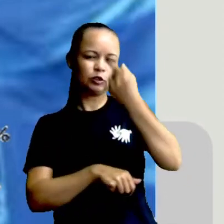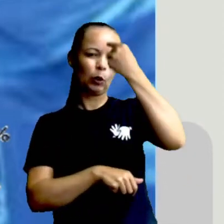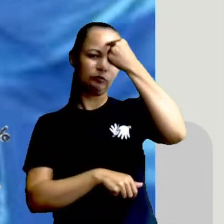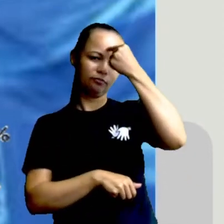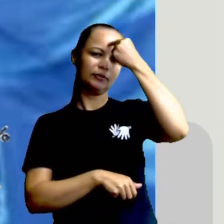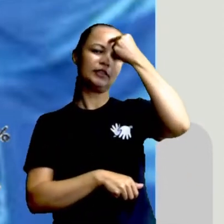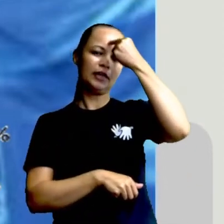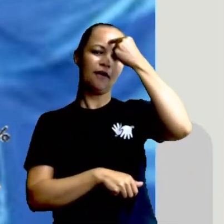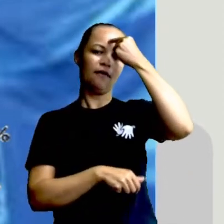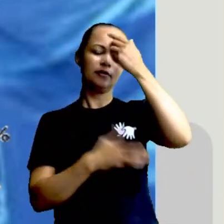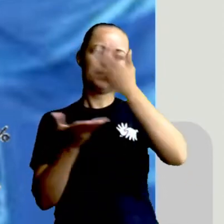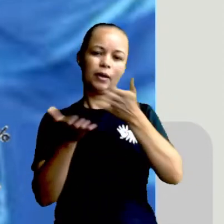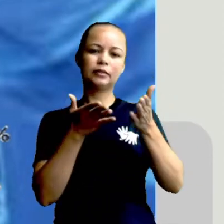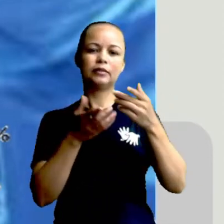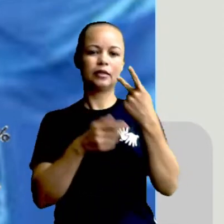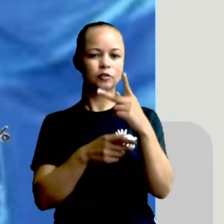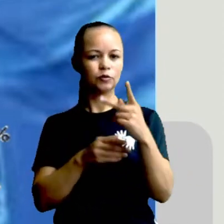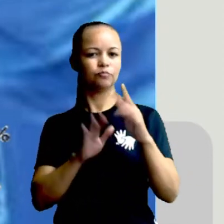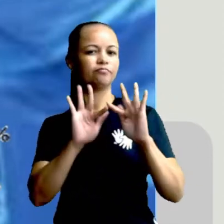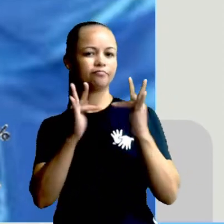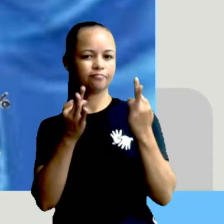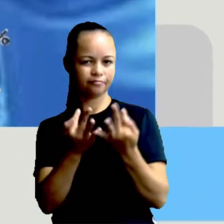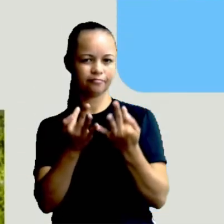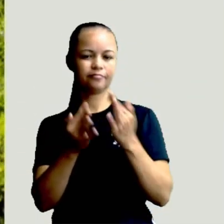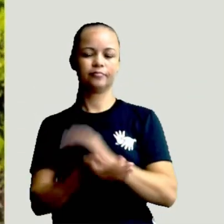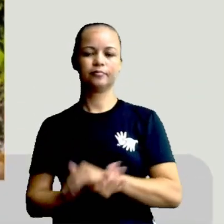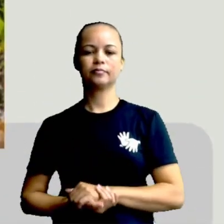conscientizar a partir da sua família.